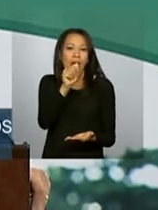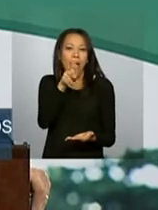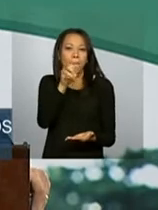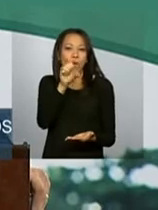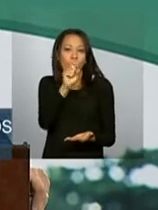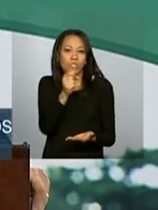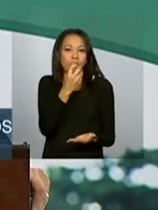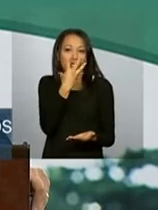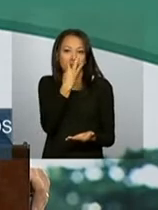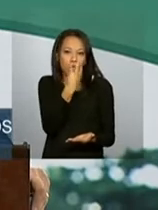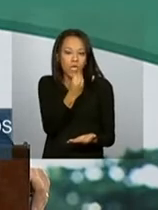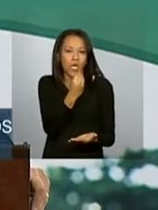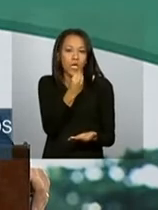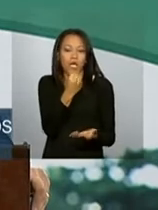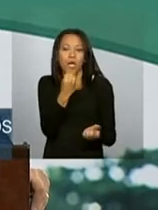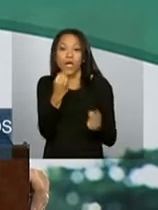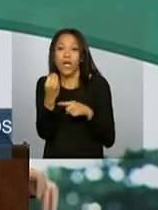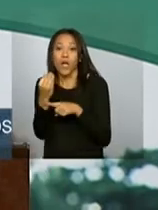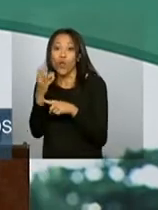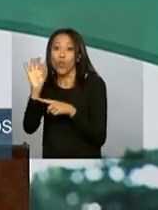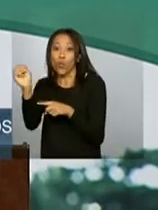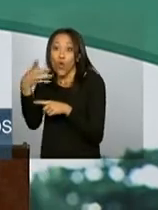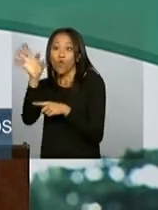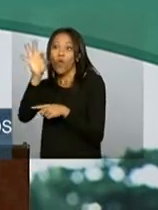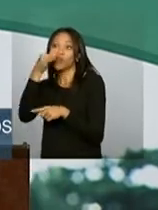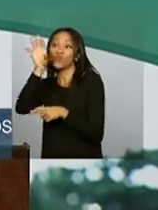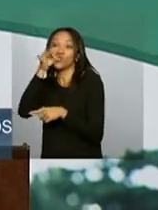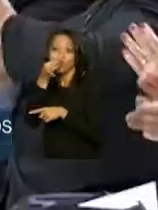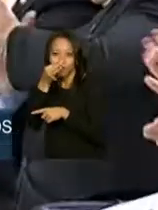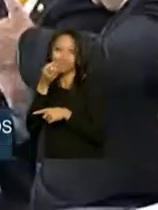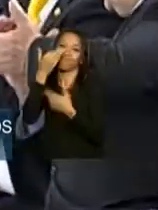o novo são as uvas. Muito obrigado.